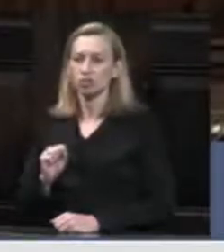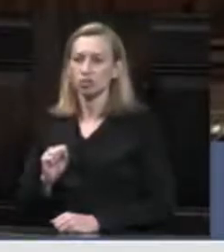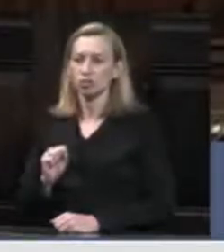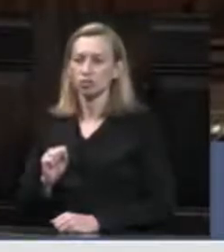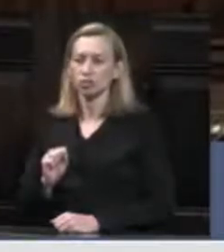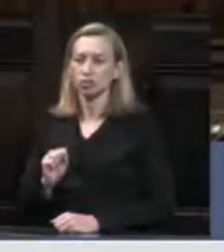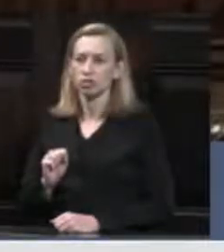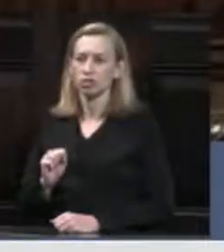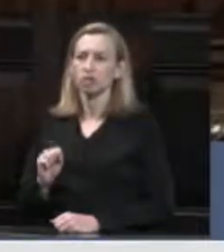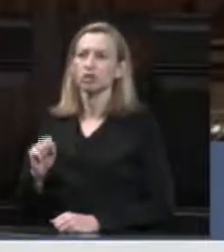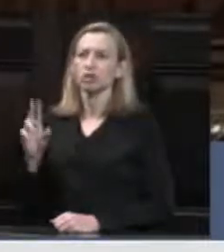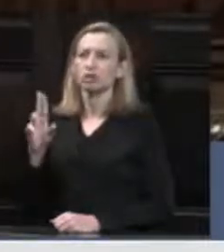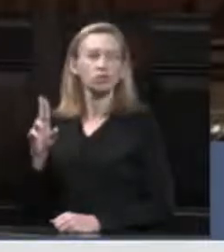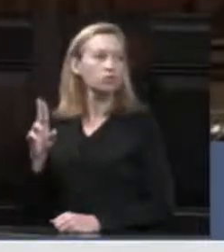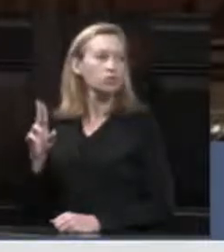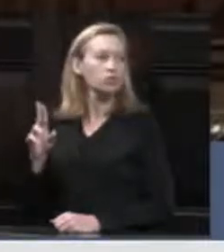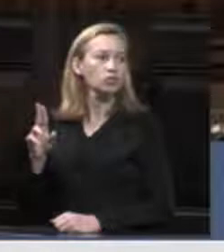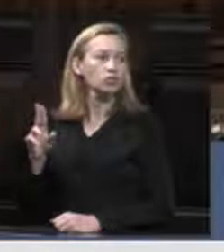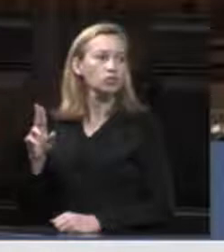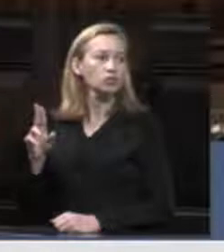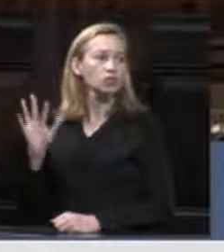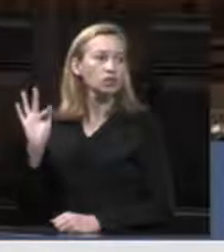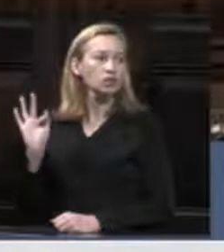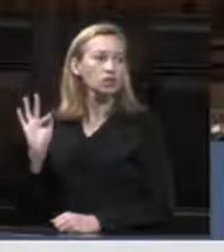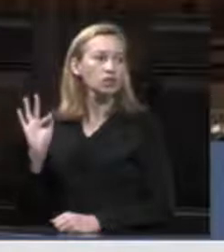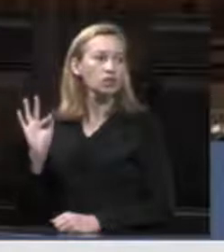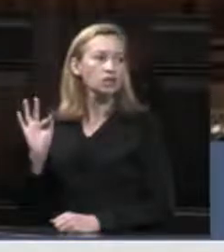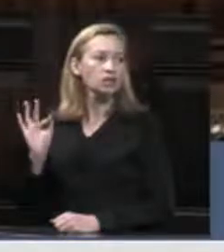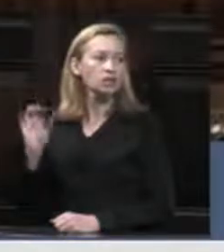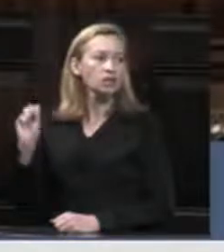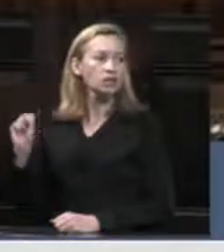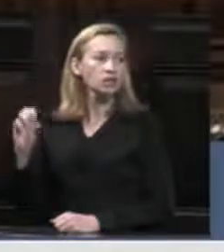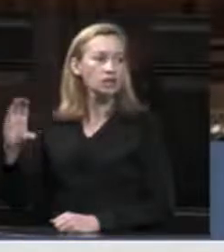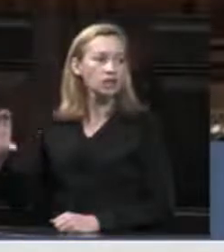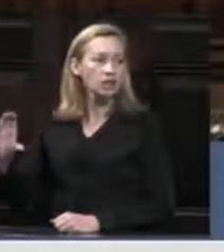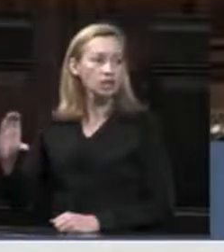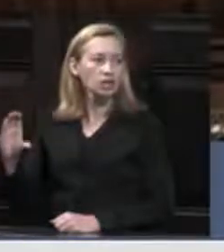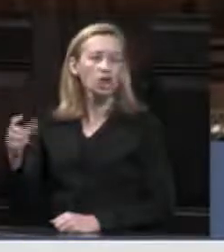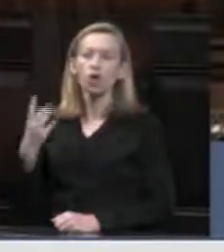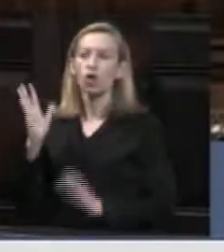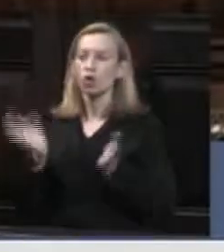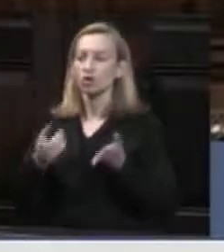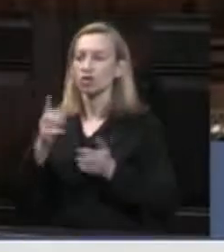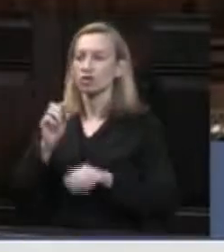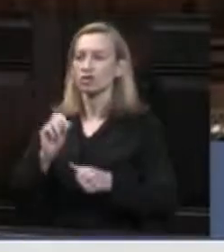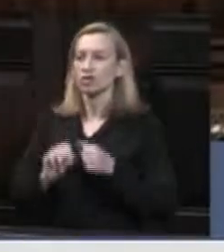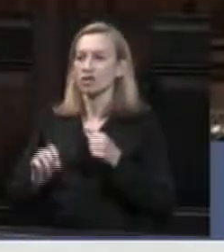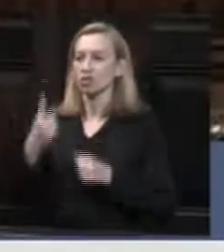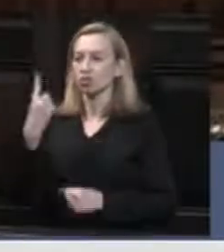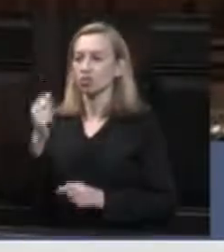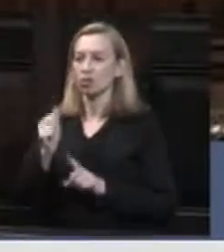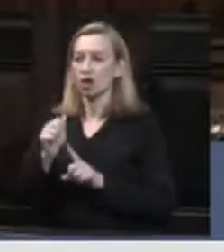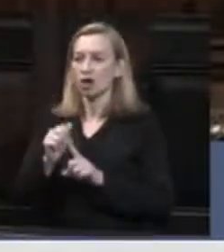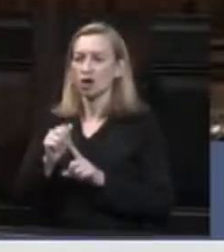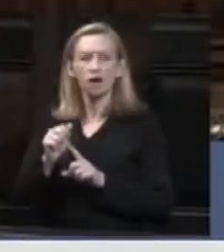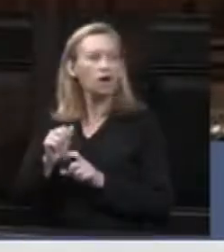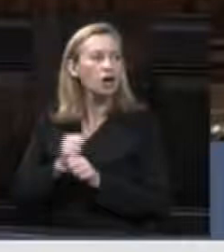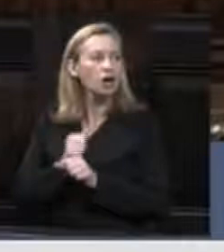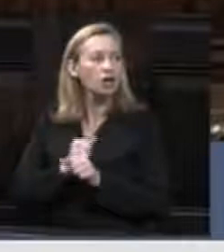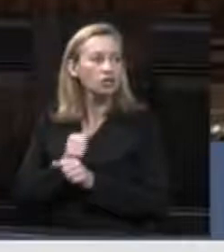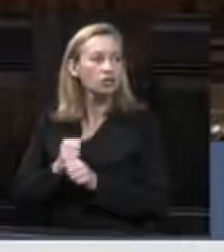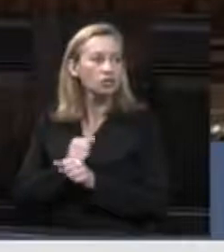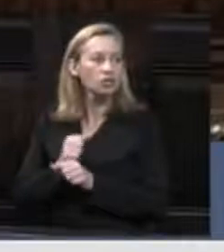que ele deu cabo de sua própria vida, sob violento